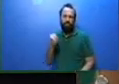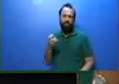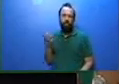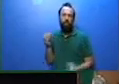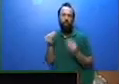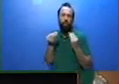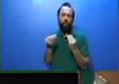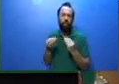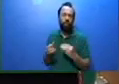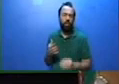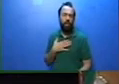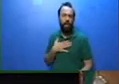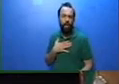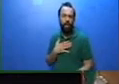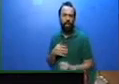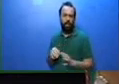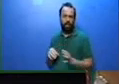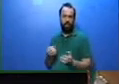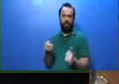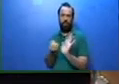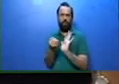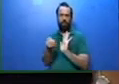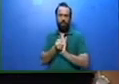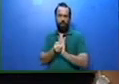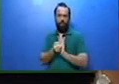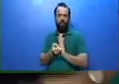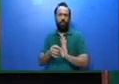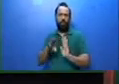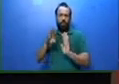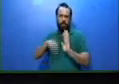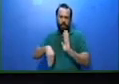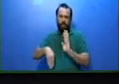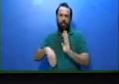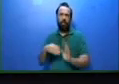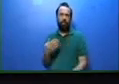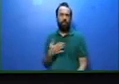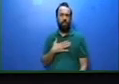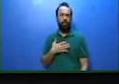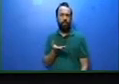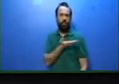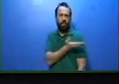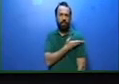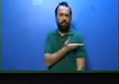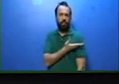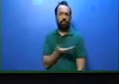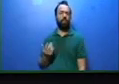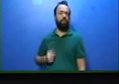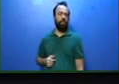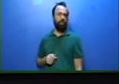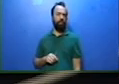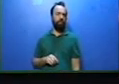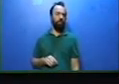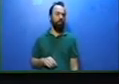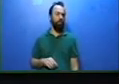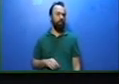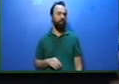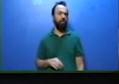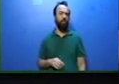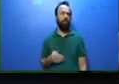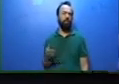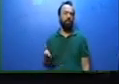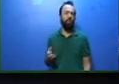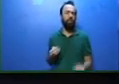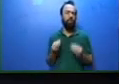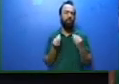absurdo. Tirei nota menor que o Zé Lelé. Ele foi reclamar para a professora. Tirou a nota menor que o colega dele. E